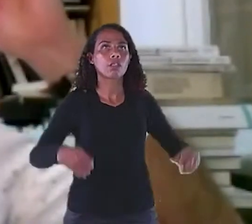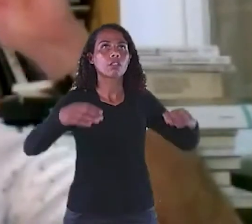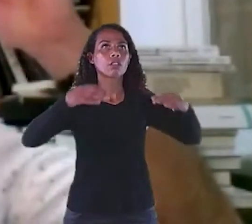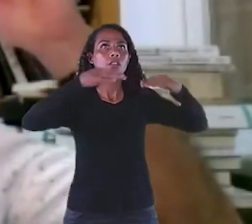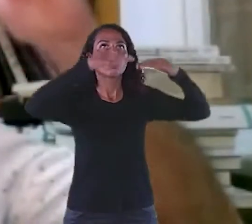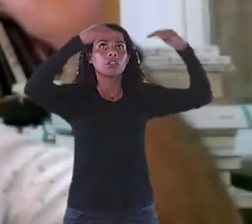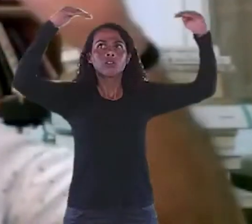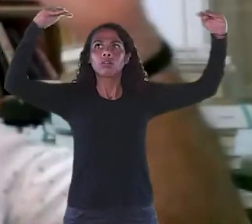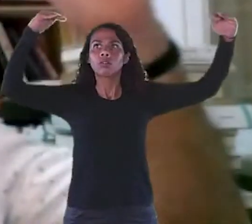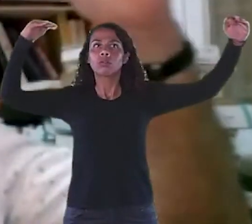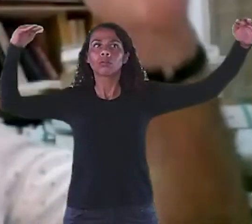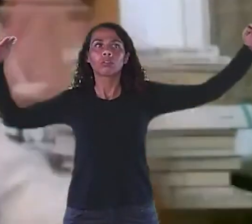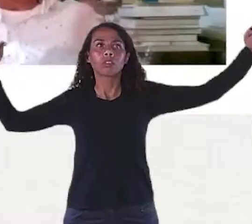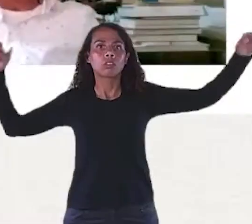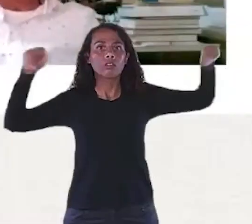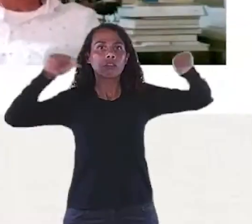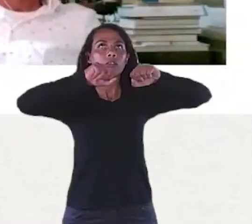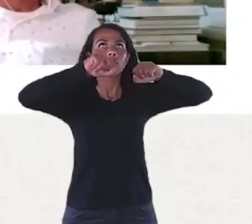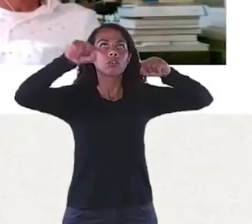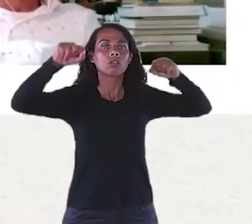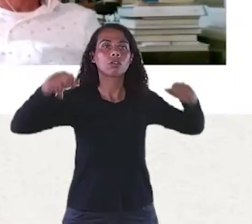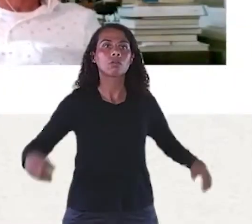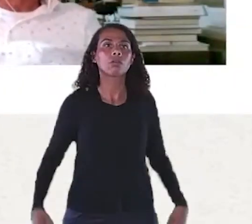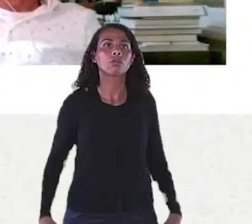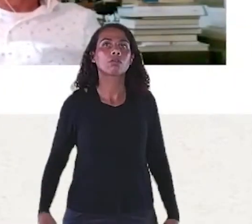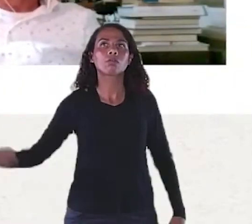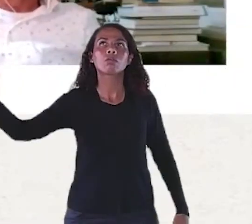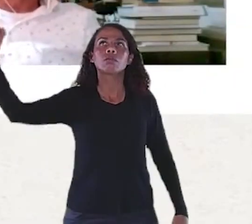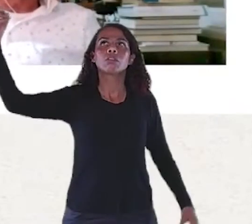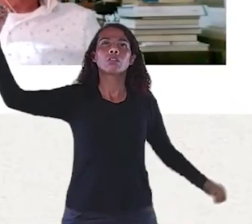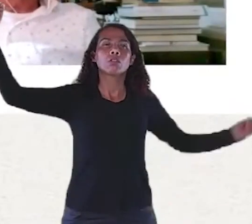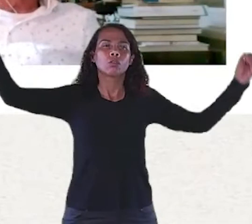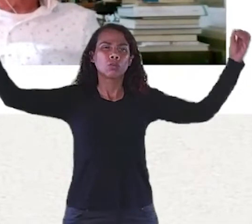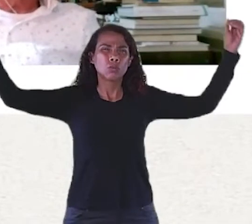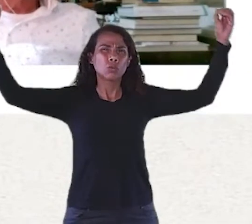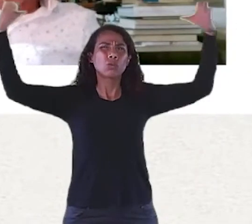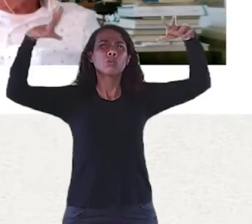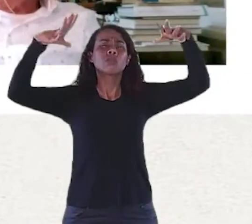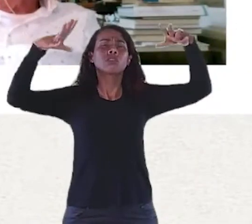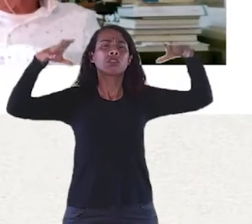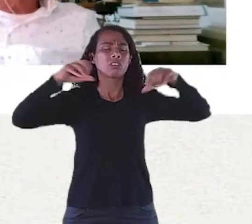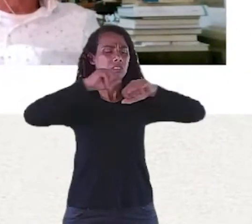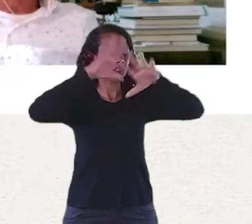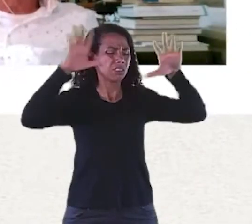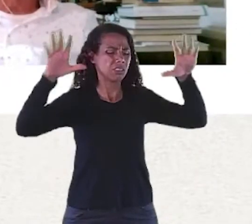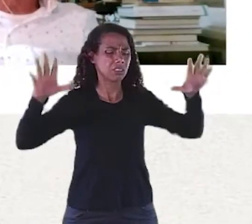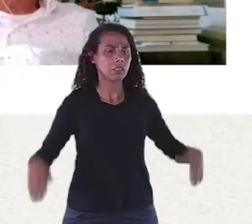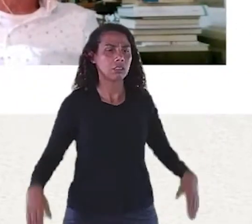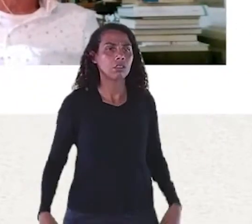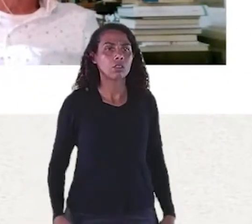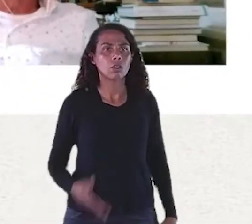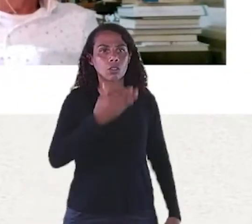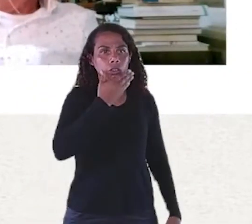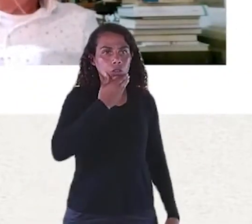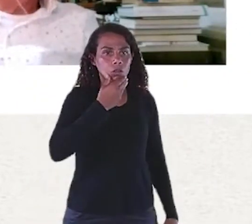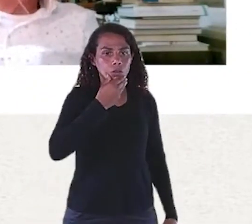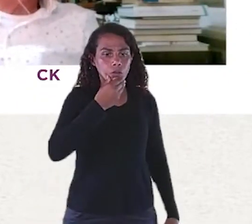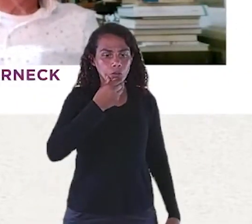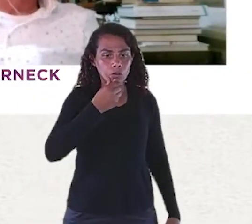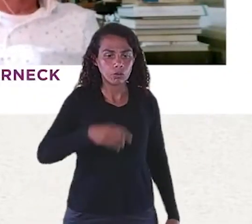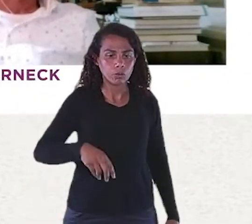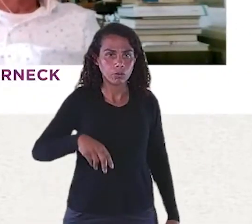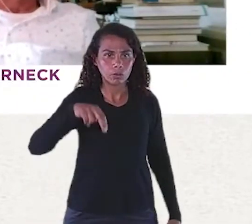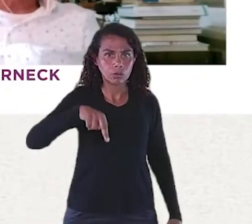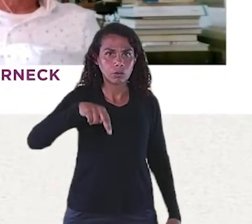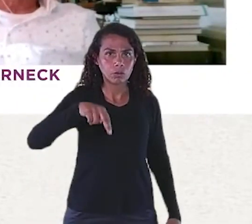essa luz branca, assim, de... E o cara foi à porta e me recebeu, o senhor Werneck, por favor, venha e tal, e